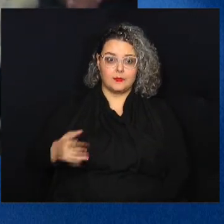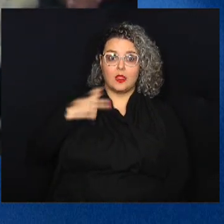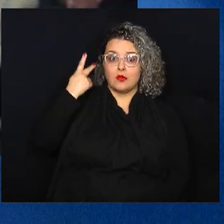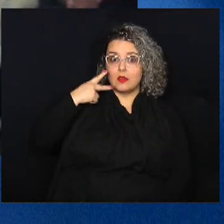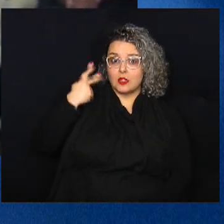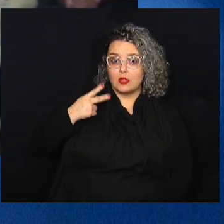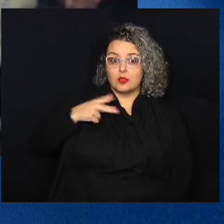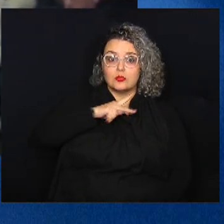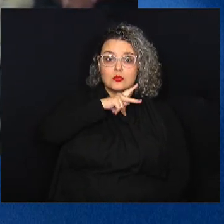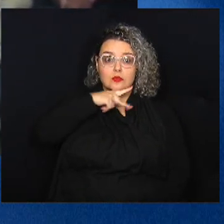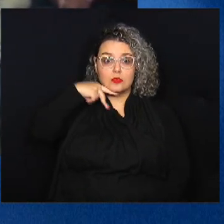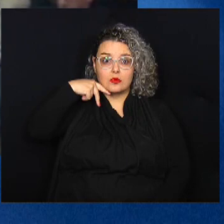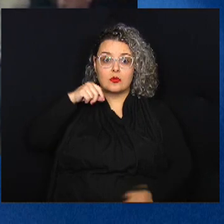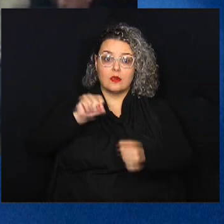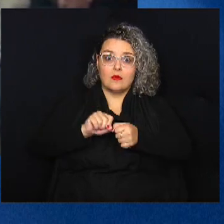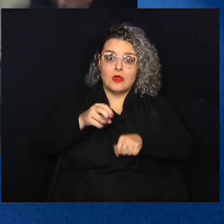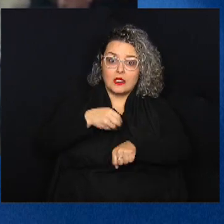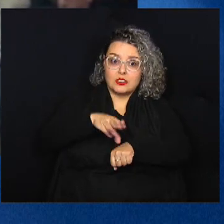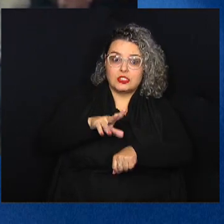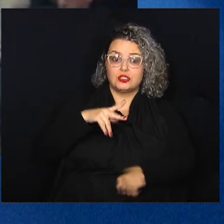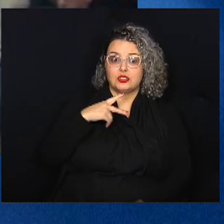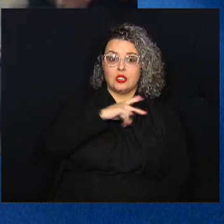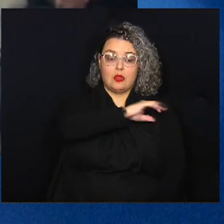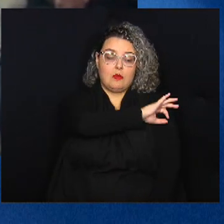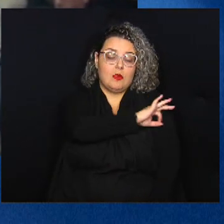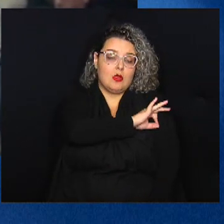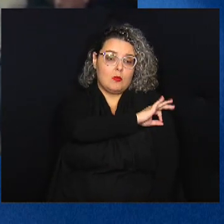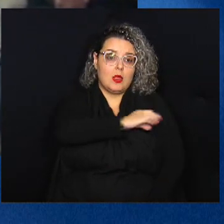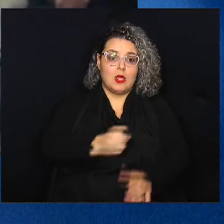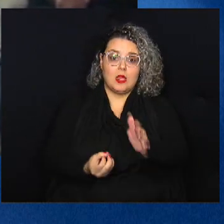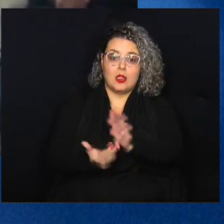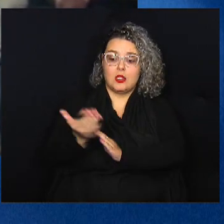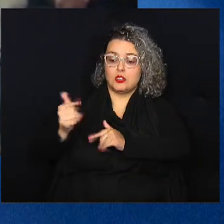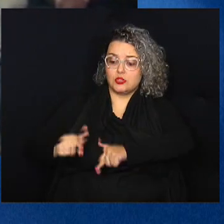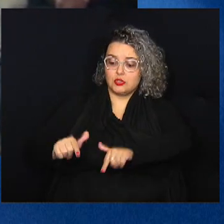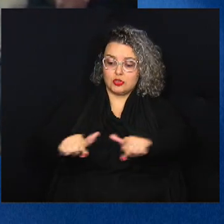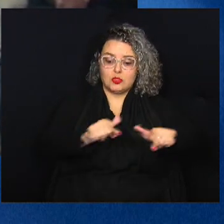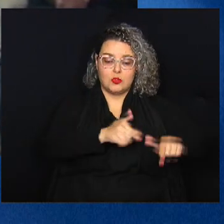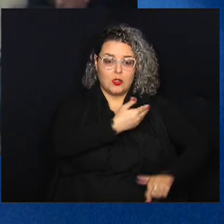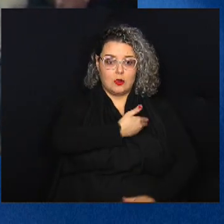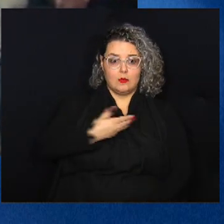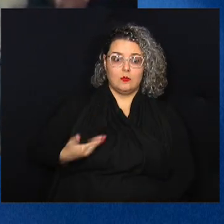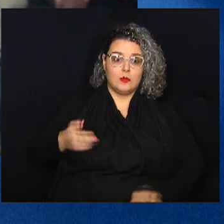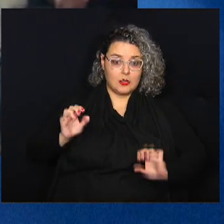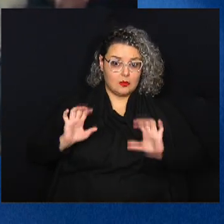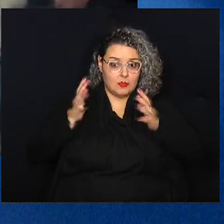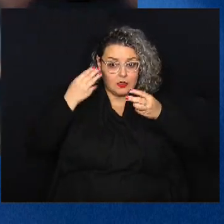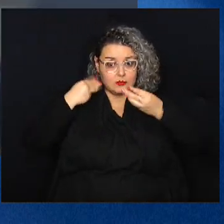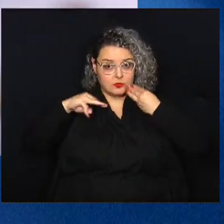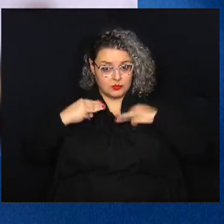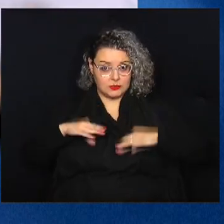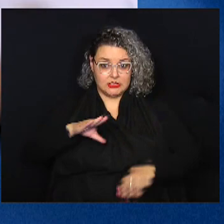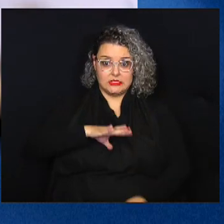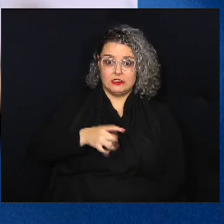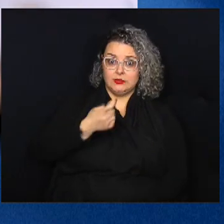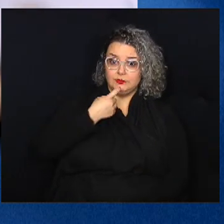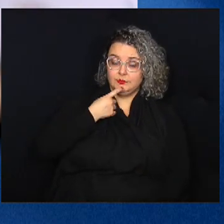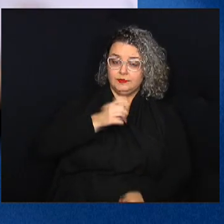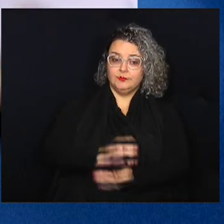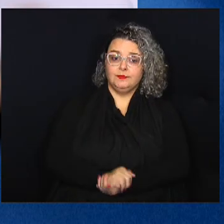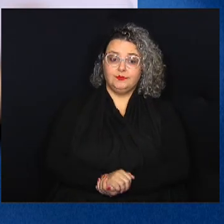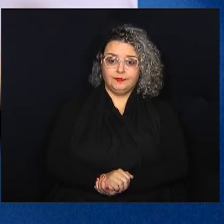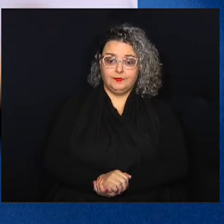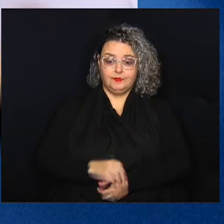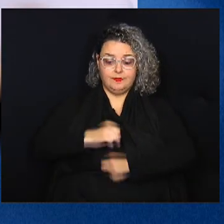Monteiro faz indicação à Prefeitura para a criação de espaço público para eventos musicais em Campinas. E o